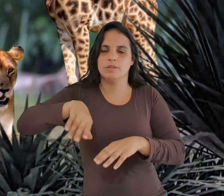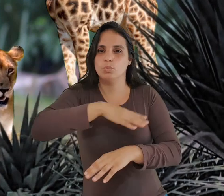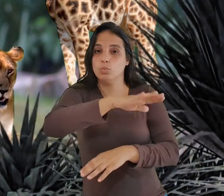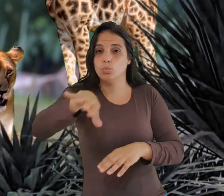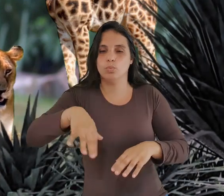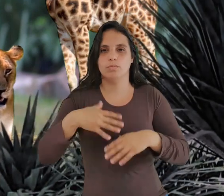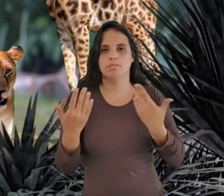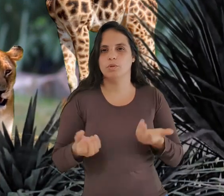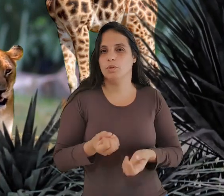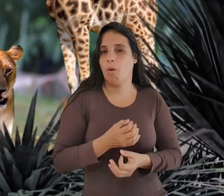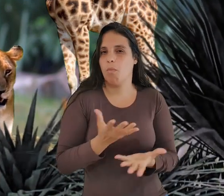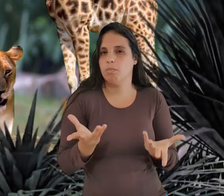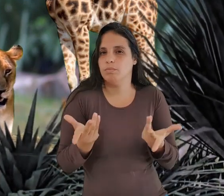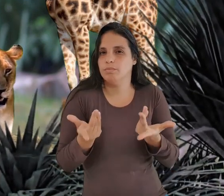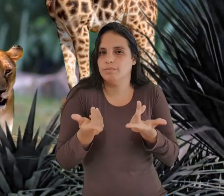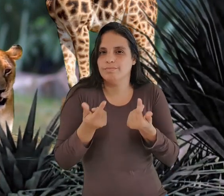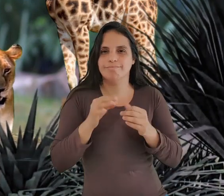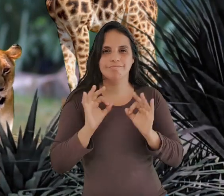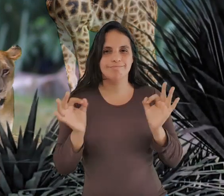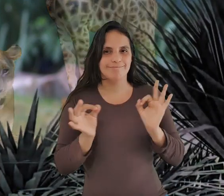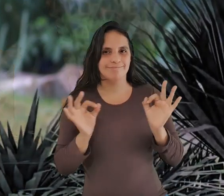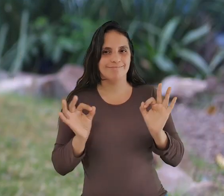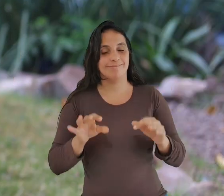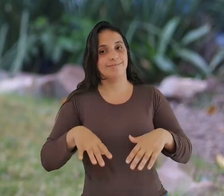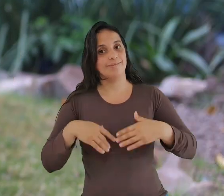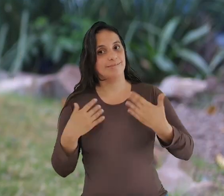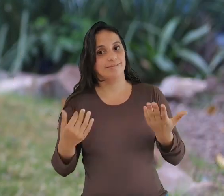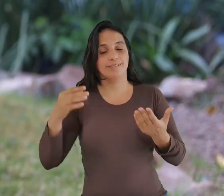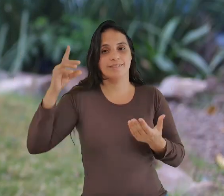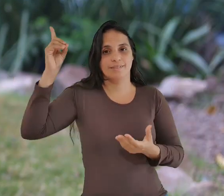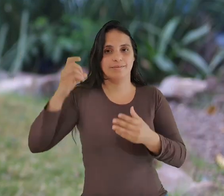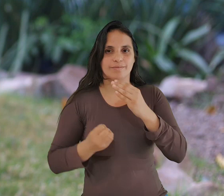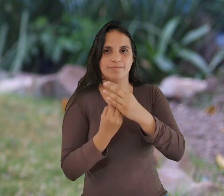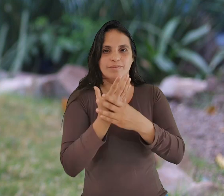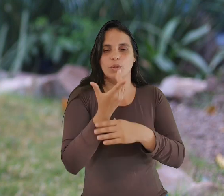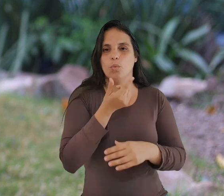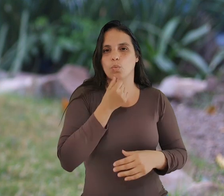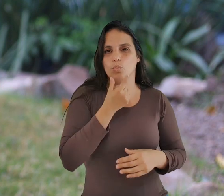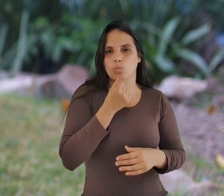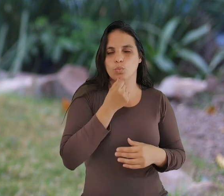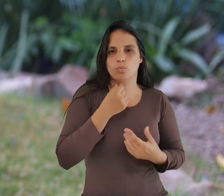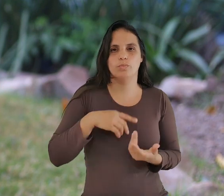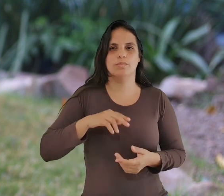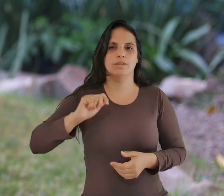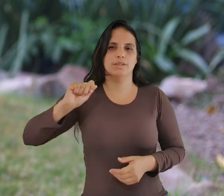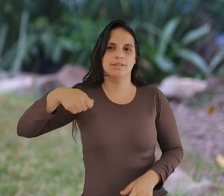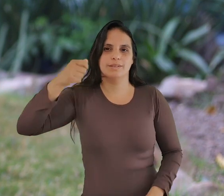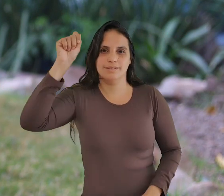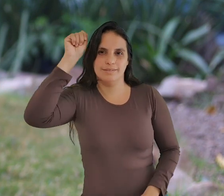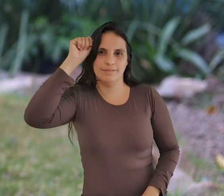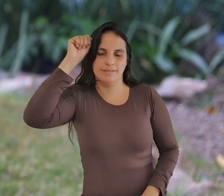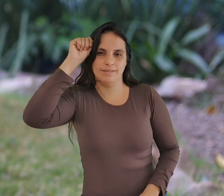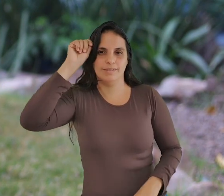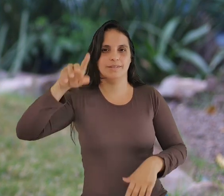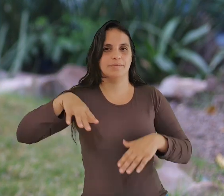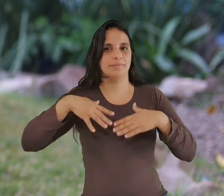ele fez era bom, bom demais. Deus criou o homem e deu o nome de